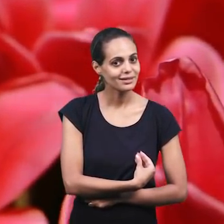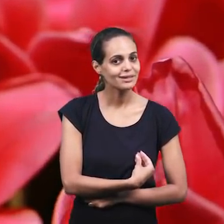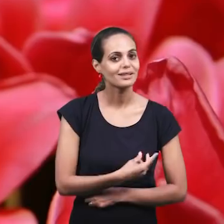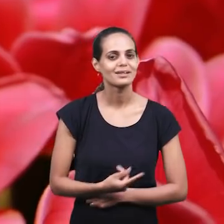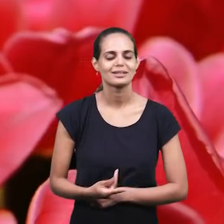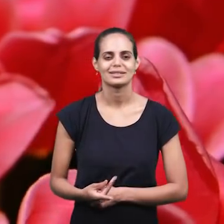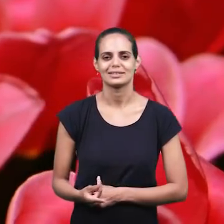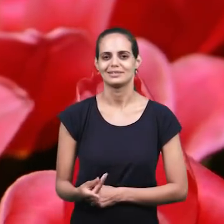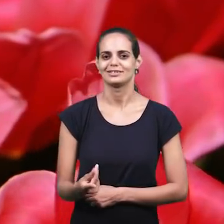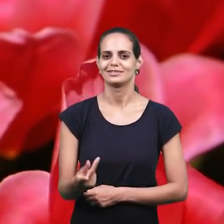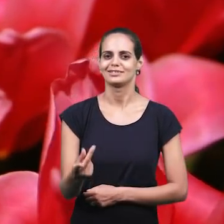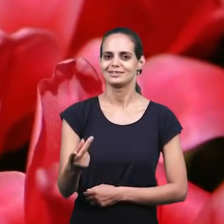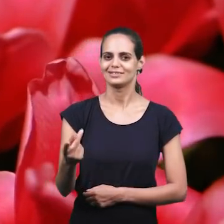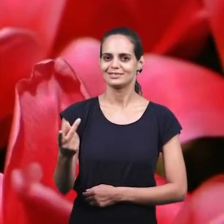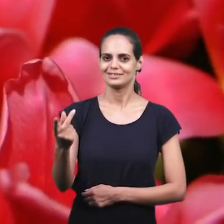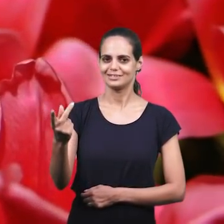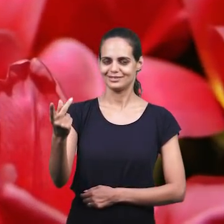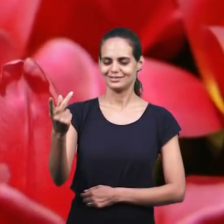vida